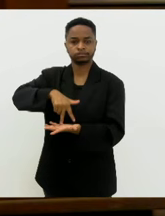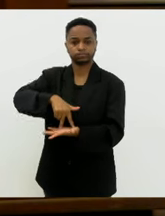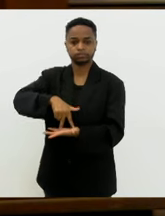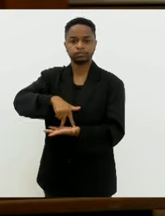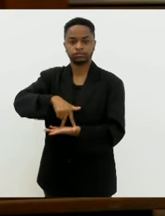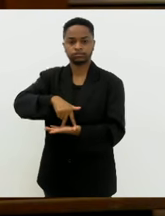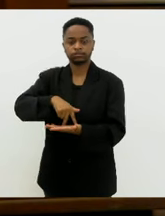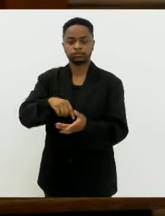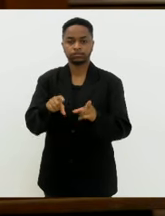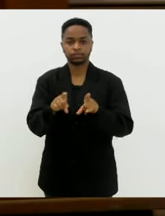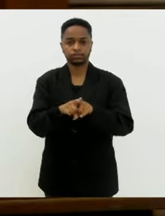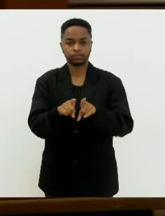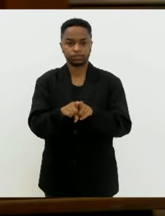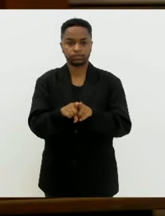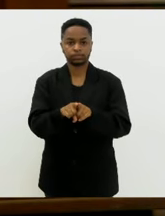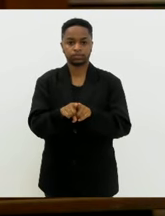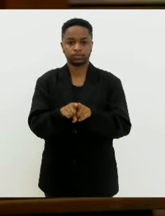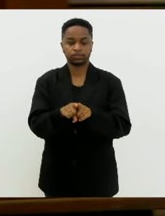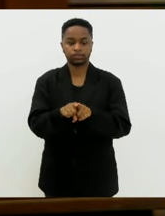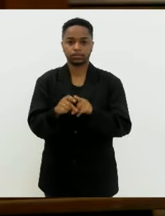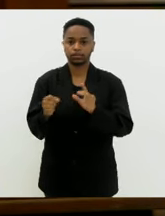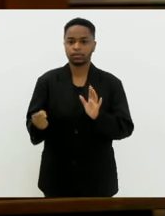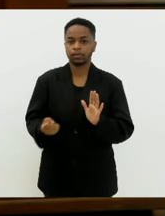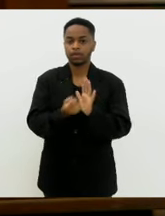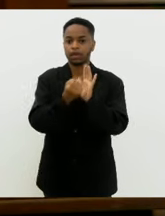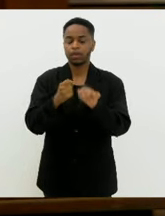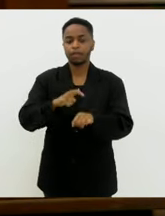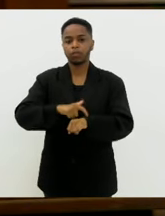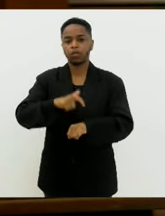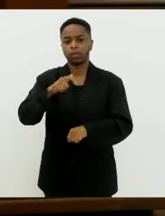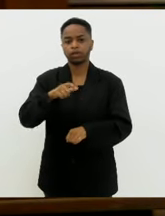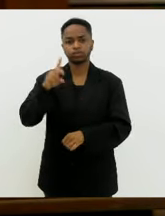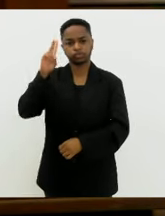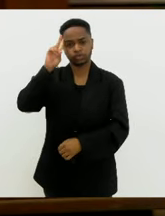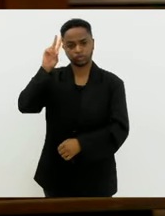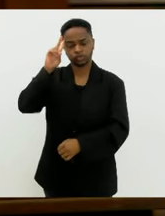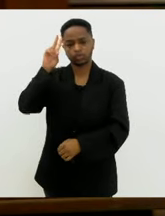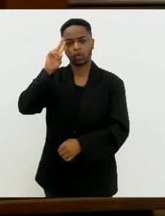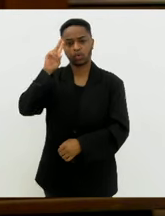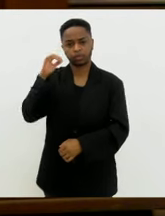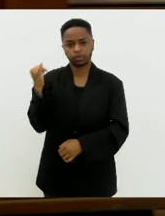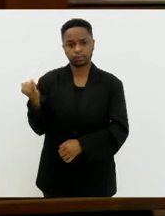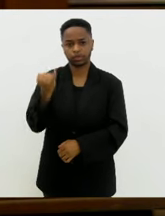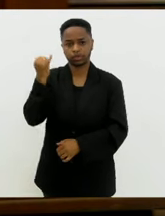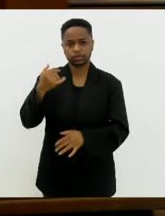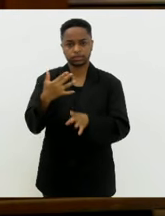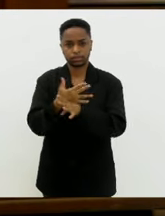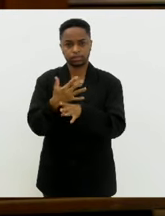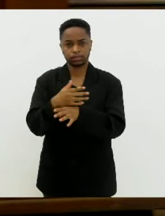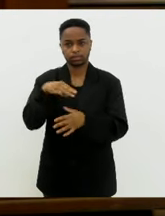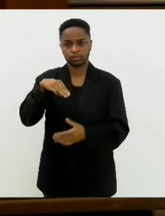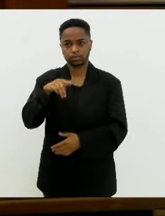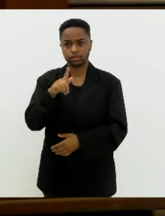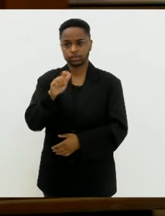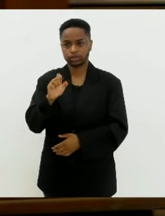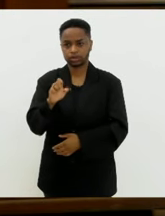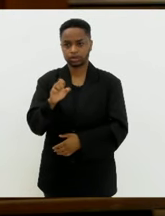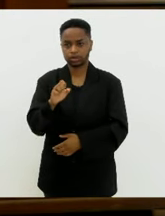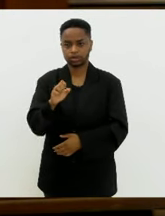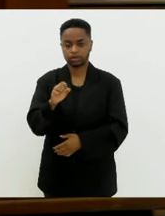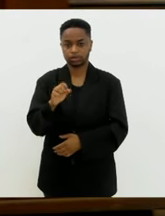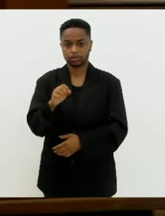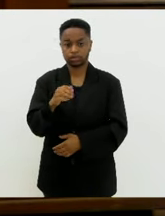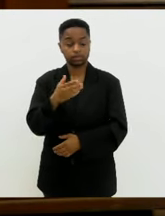também demarcar um momento histórico para Magé. Que... Deputado Luiz Paulo, pois não.